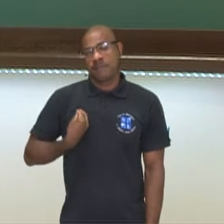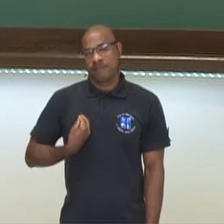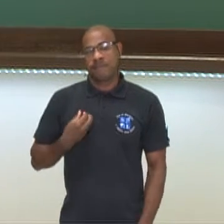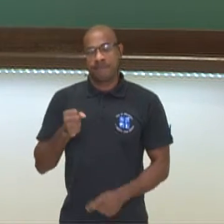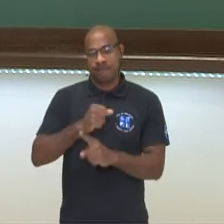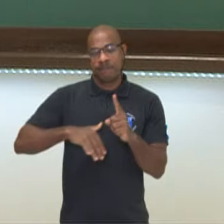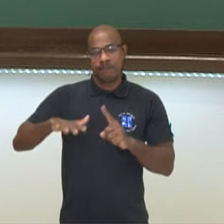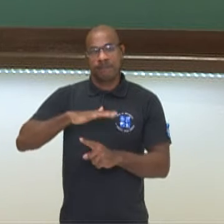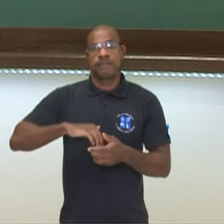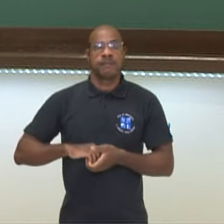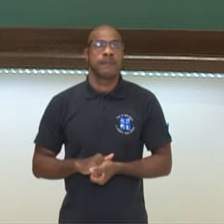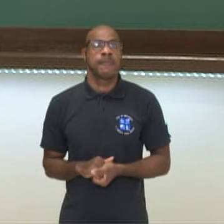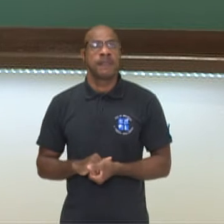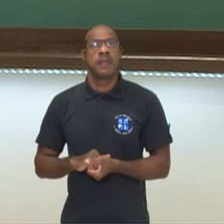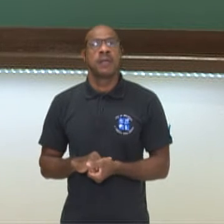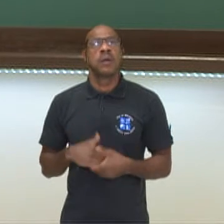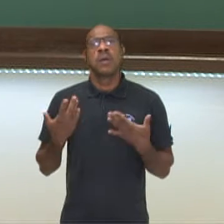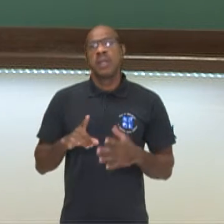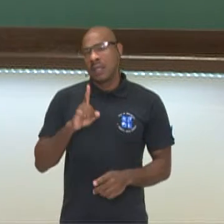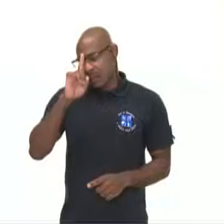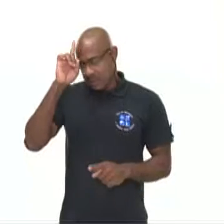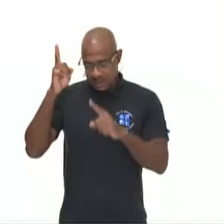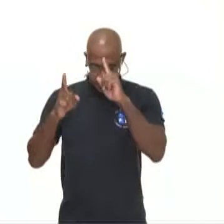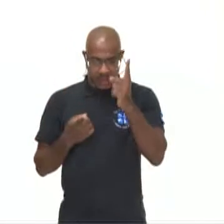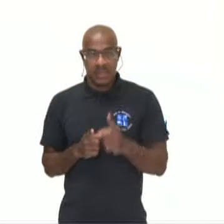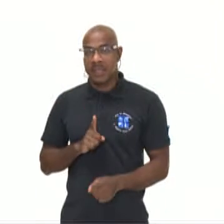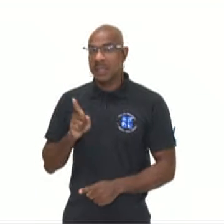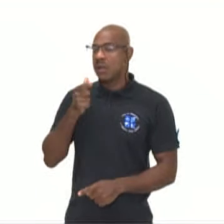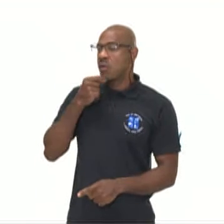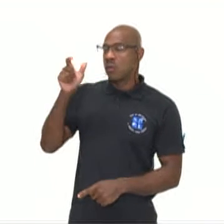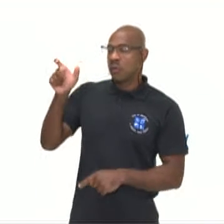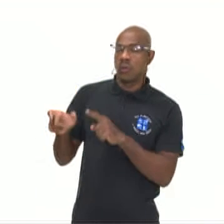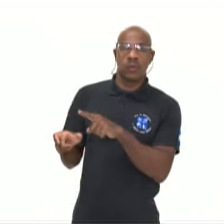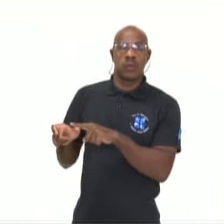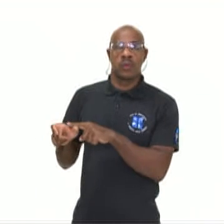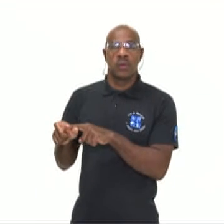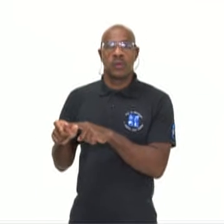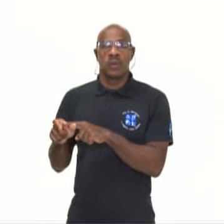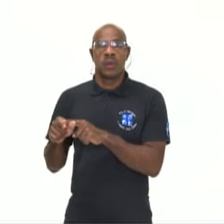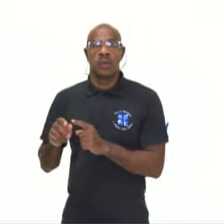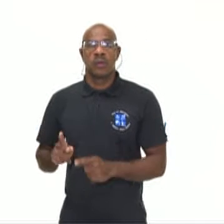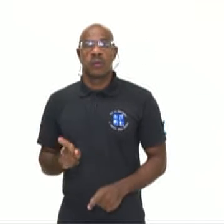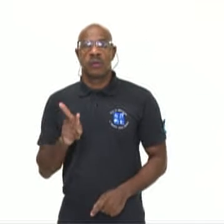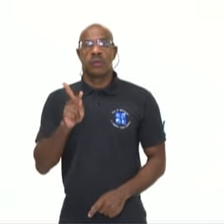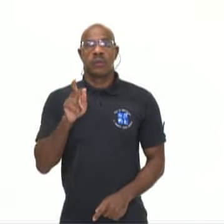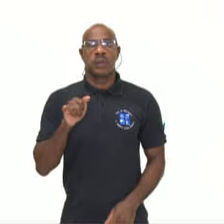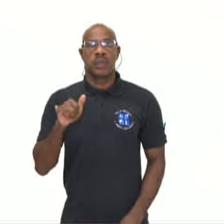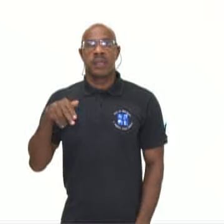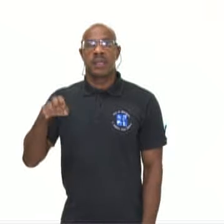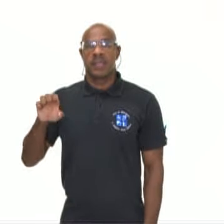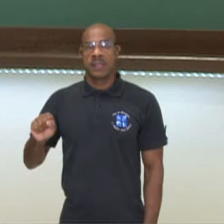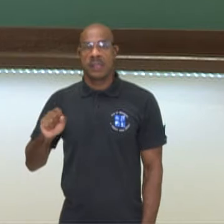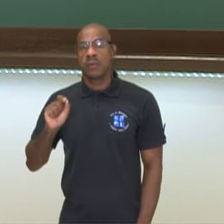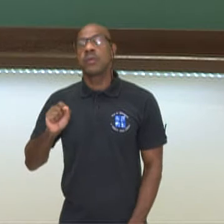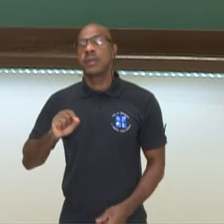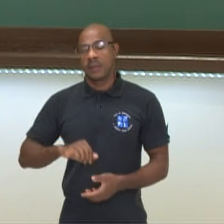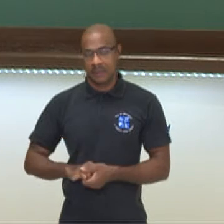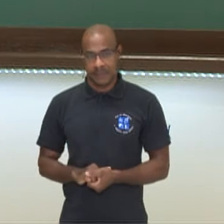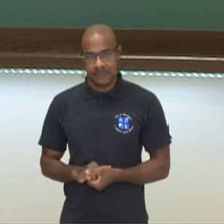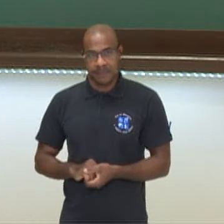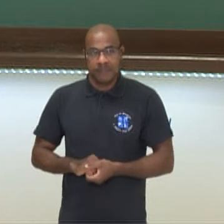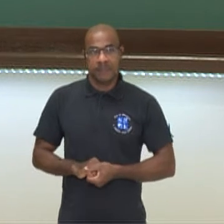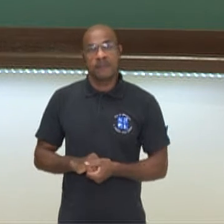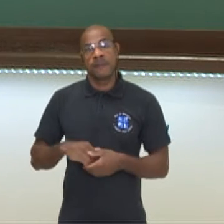pessoal? Quais eram as ideias, então, de Keynes? Ao contrário das ideias liberais, isso é bem importante,